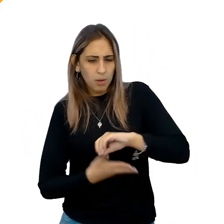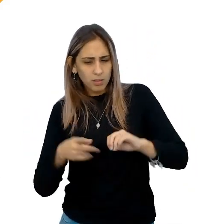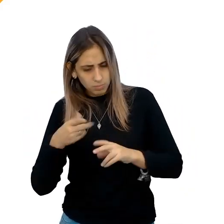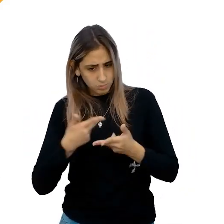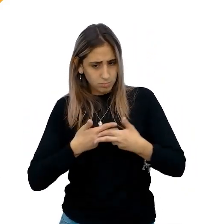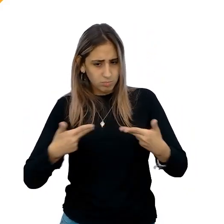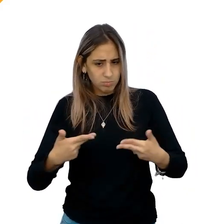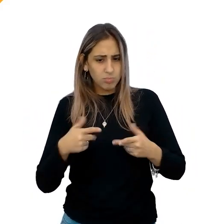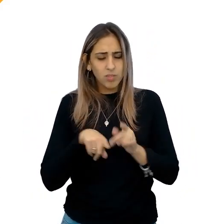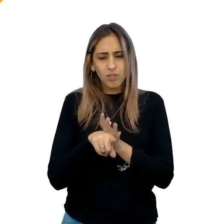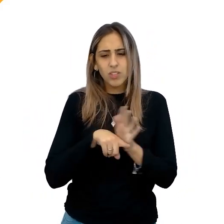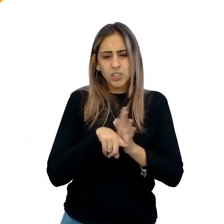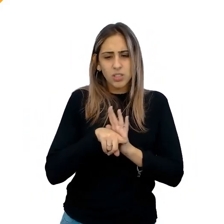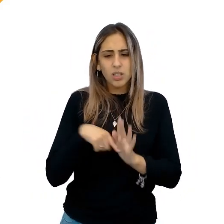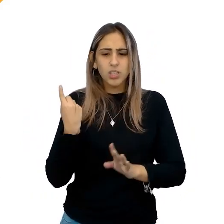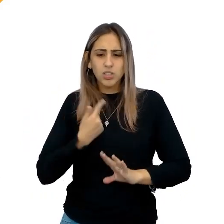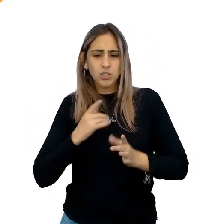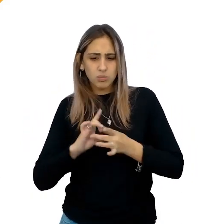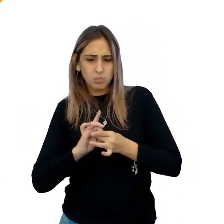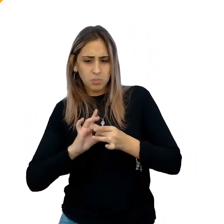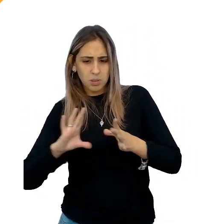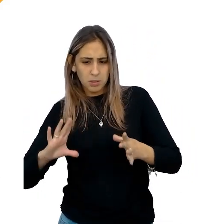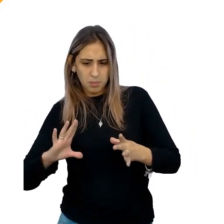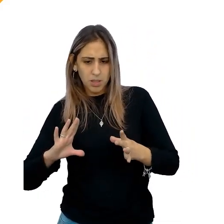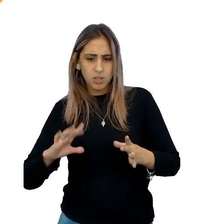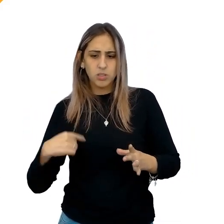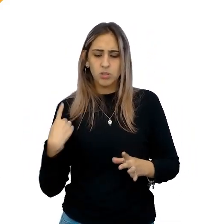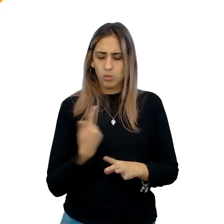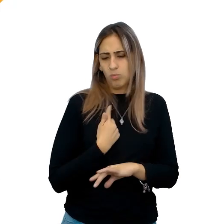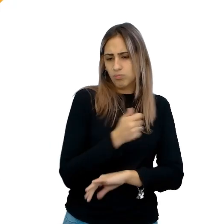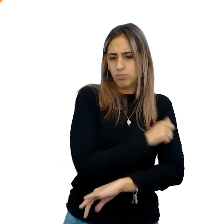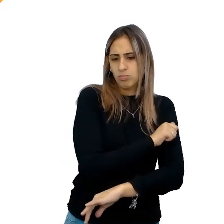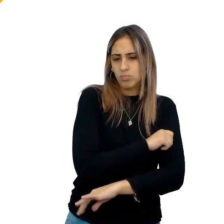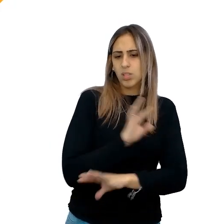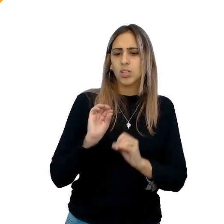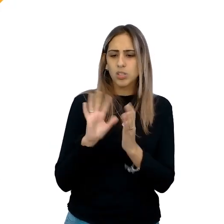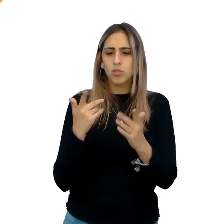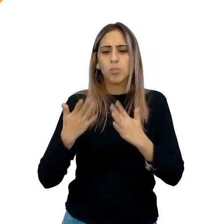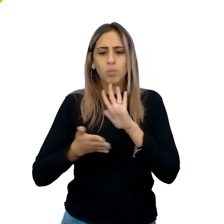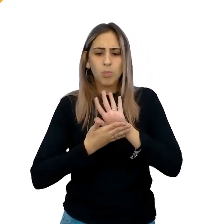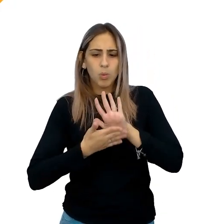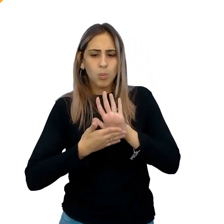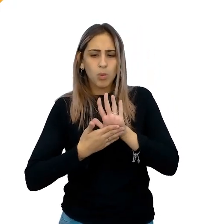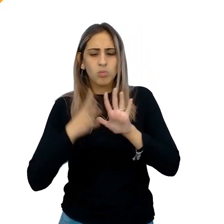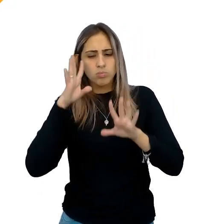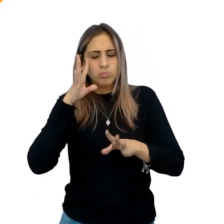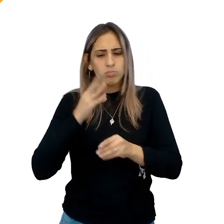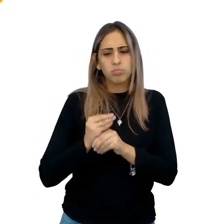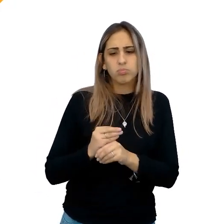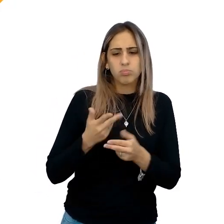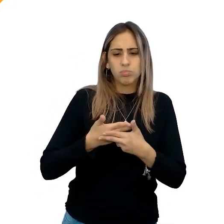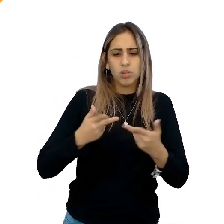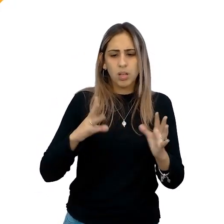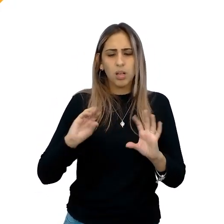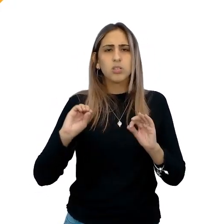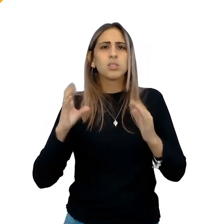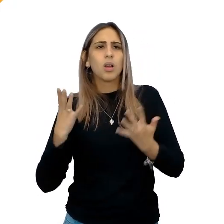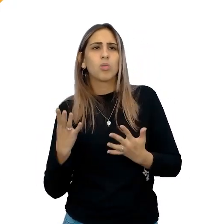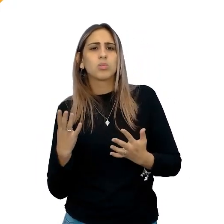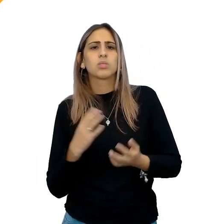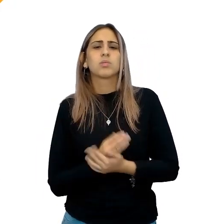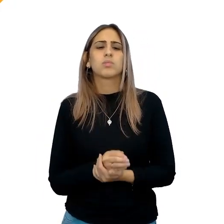de ensino por investigação, a gente permite os estudantes a resolverem os problemas propostos, compreenderem essas causas, né, do